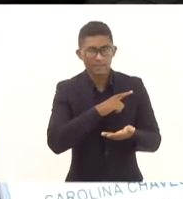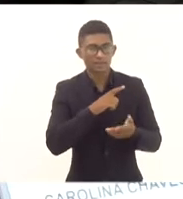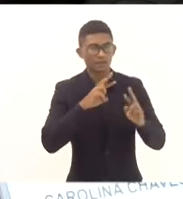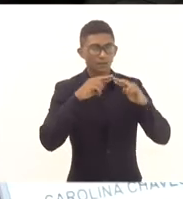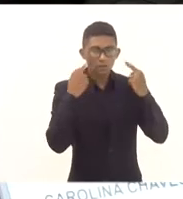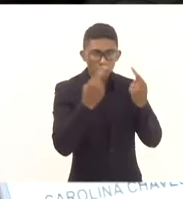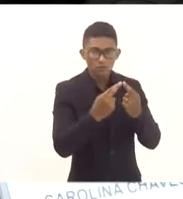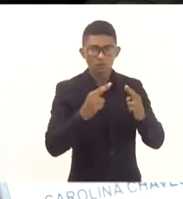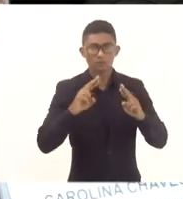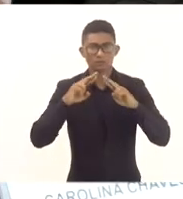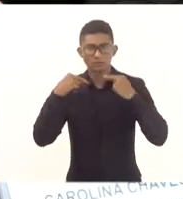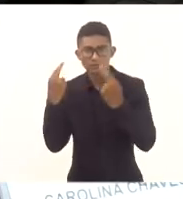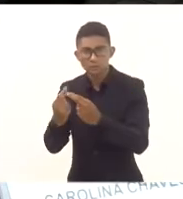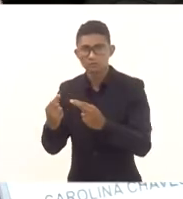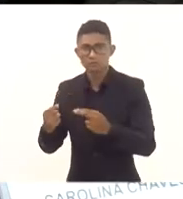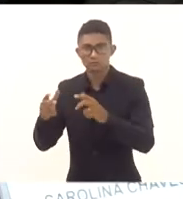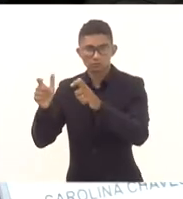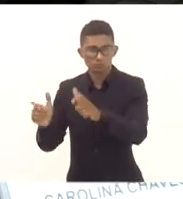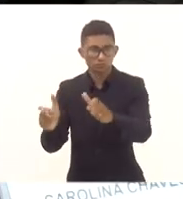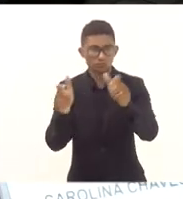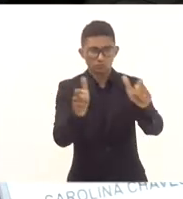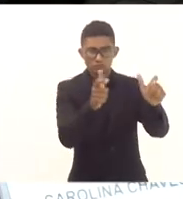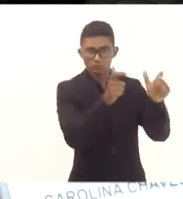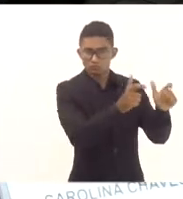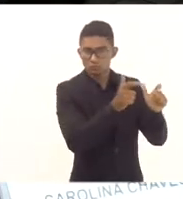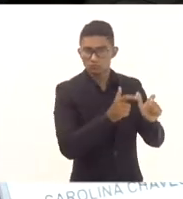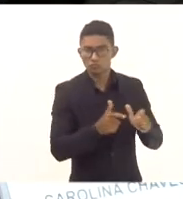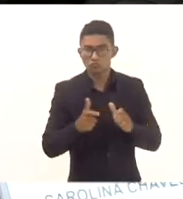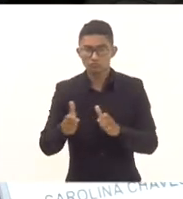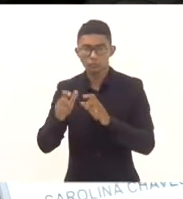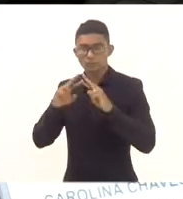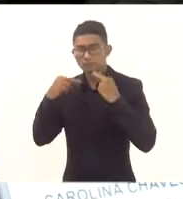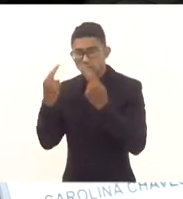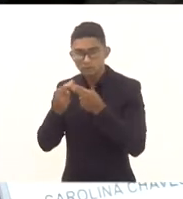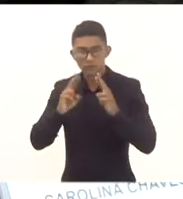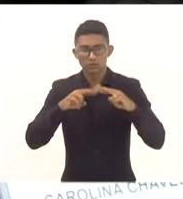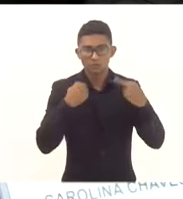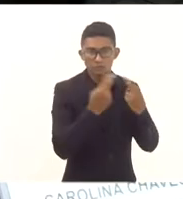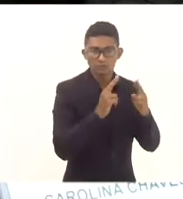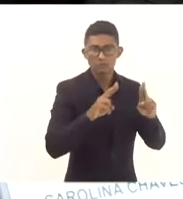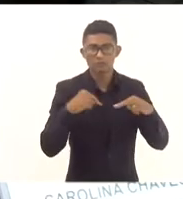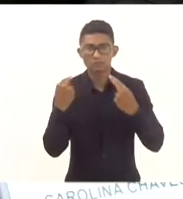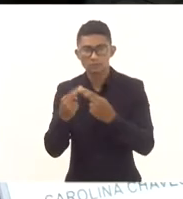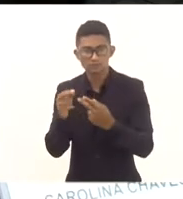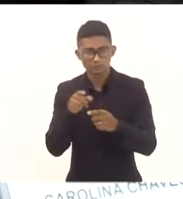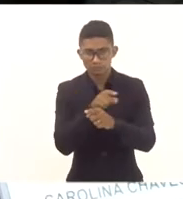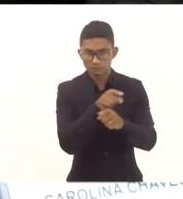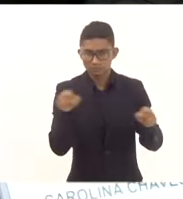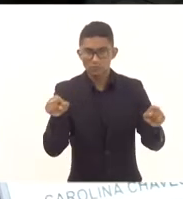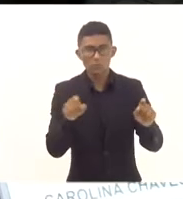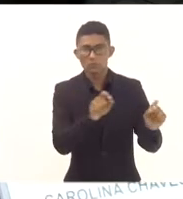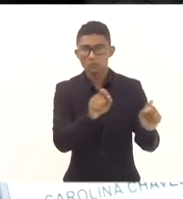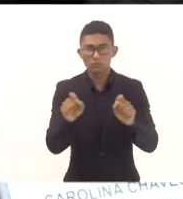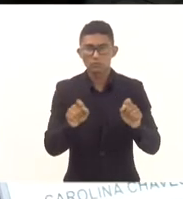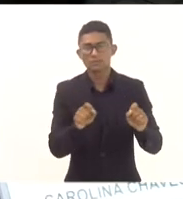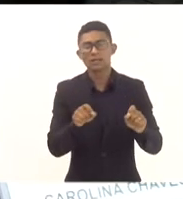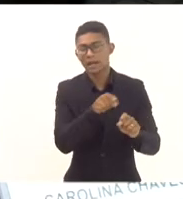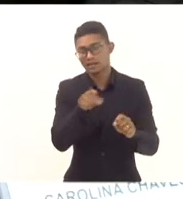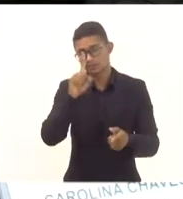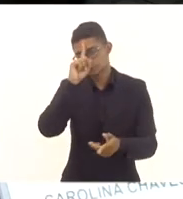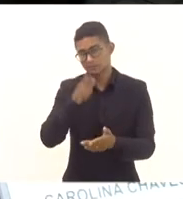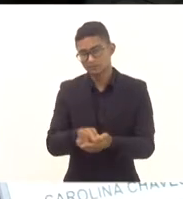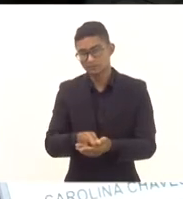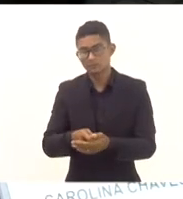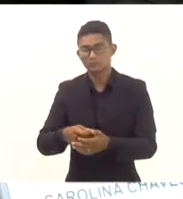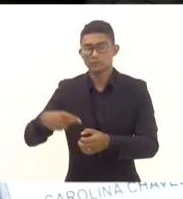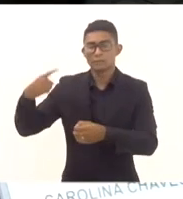que não é por causa da região vão eles decidem em reunião conjunta Aonde vai ser o encontro na qual município